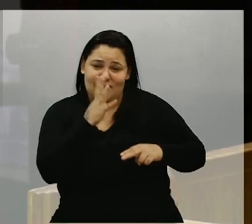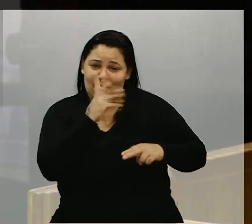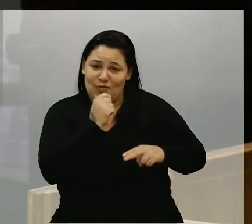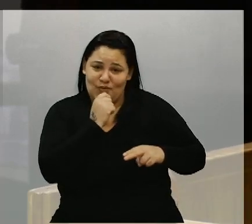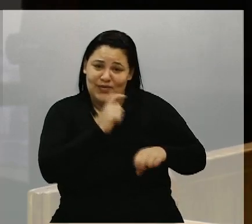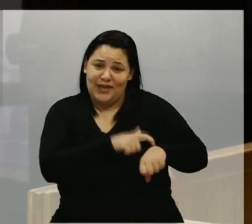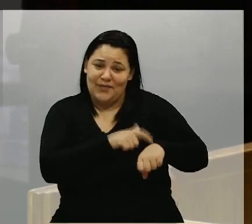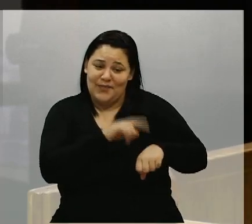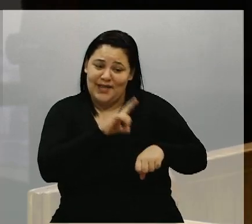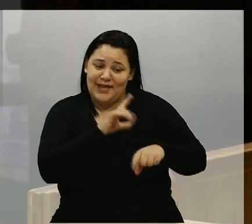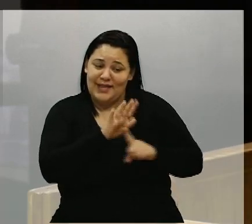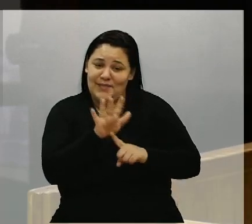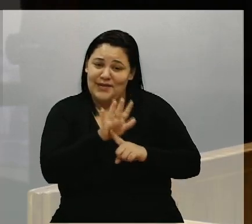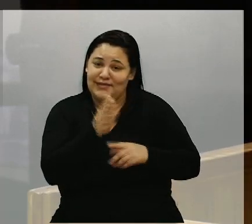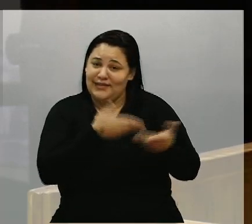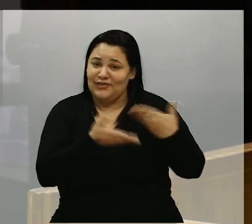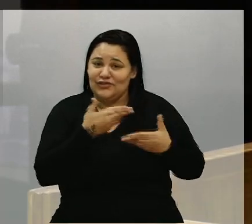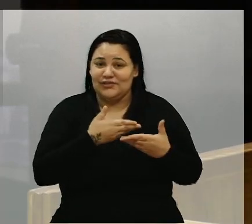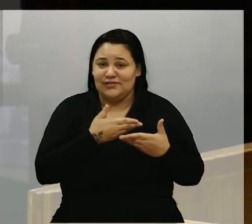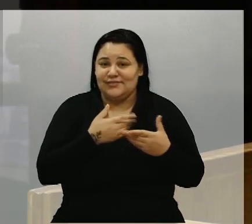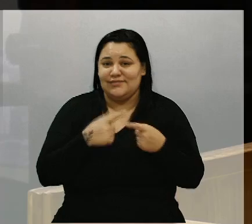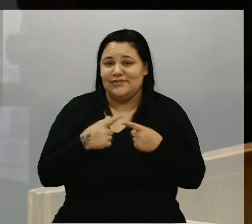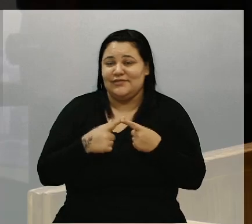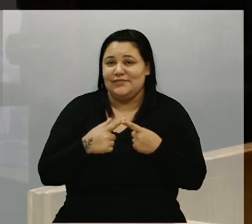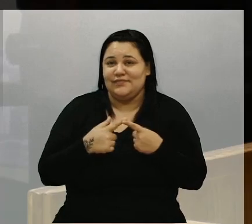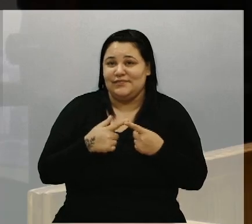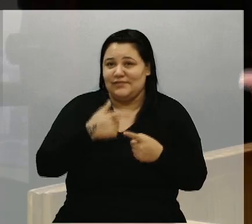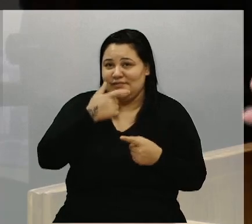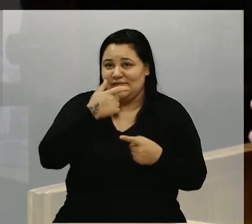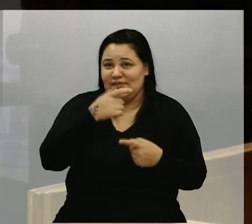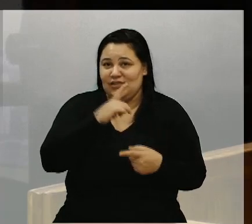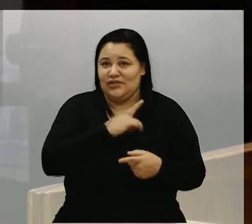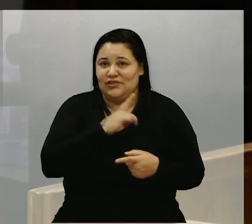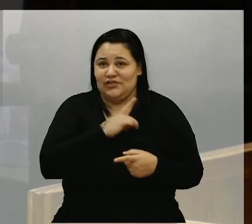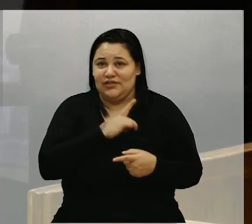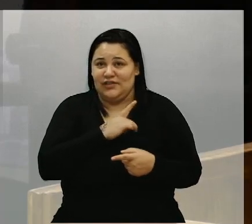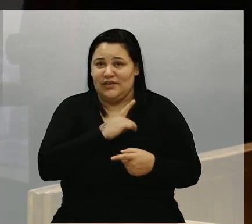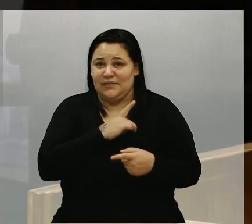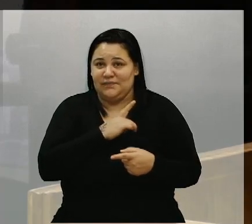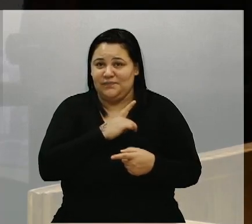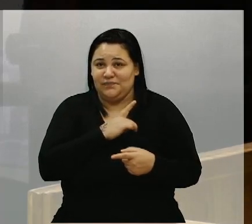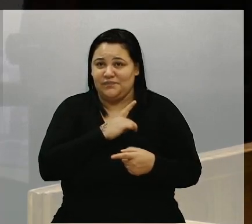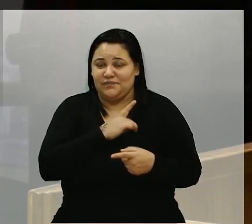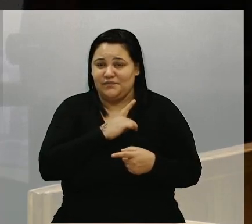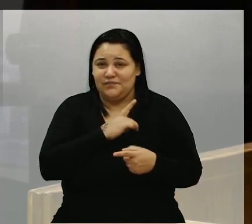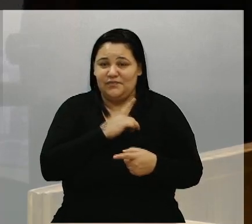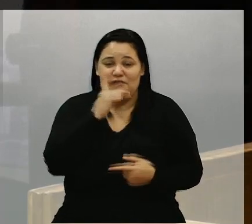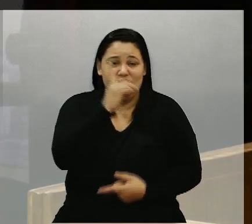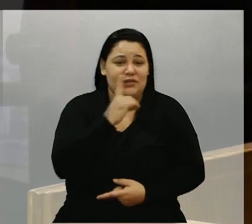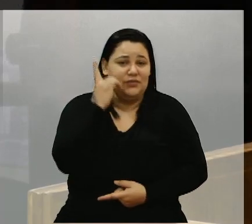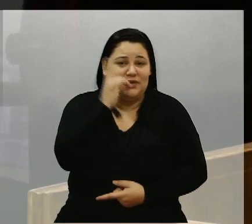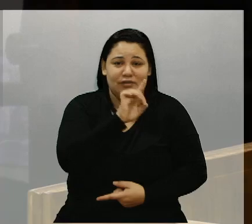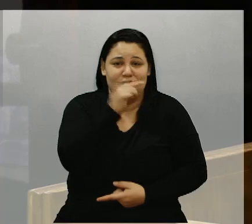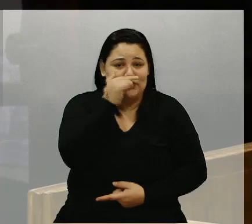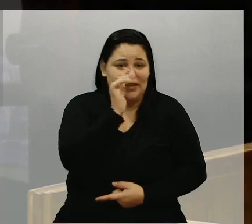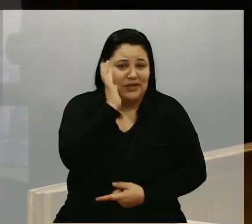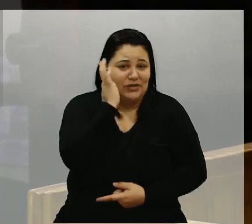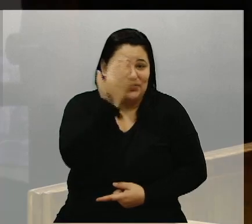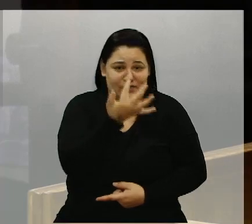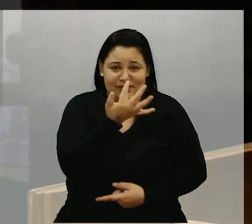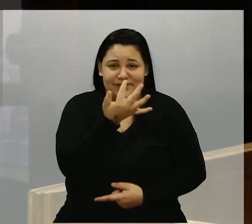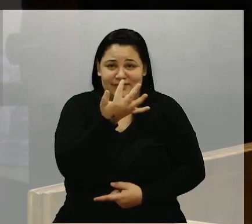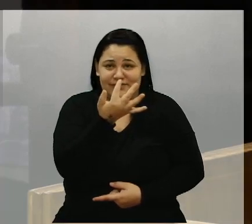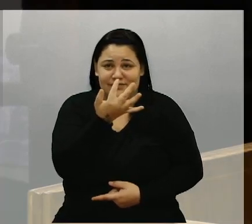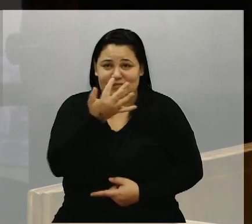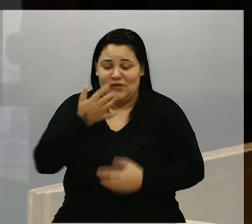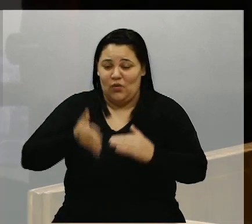atendidas. Talvez seja por isso. Porque quando nós temos o Maquiavel do Campo dos Bugres, deputado que não consegue resolver, o